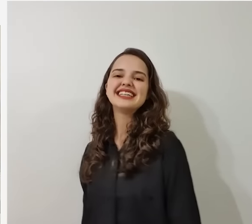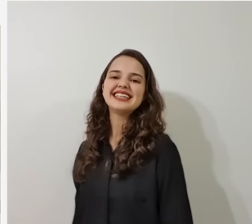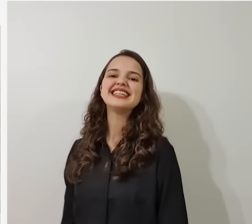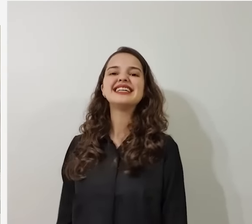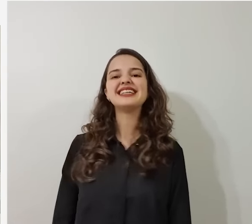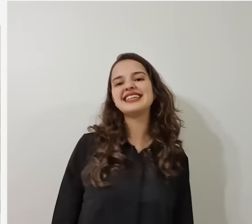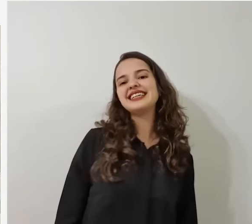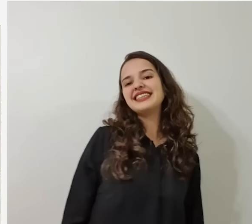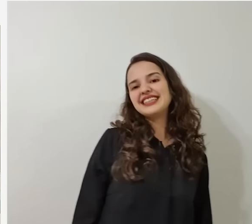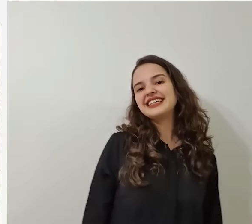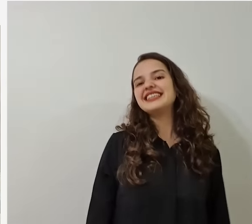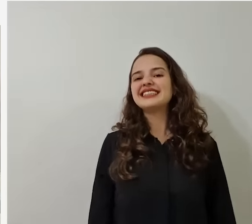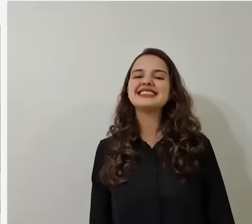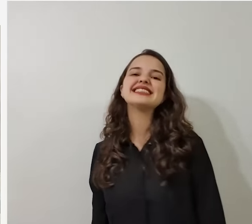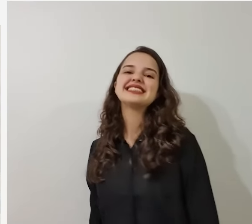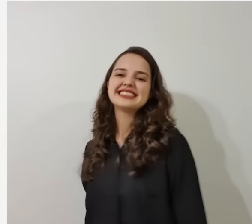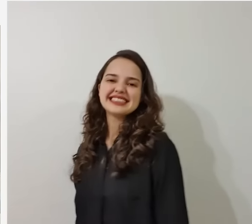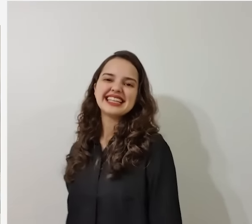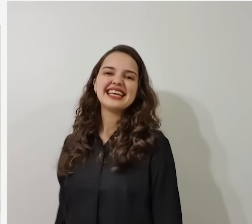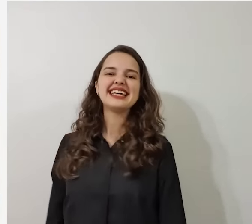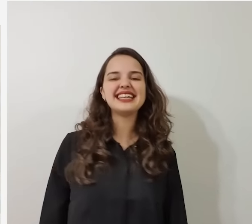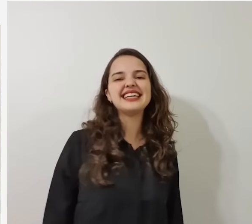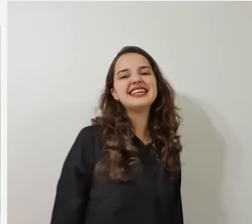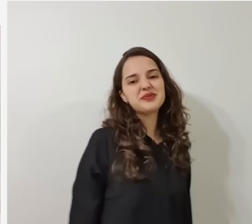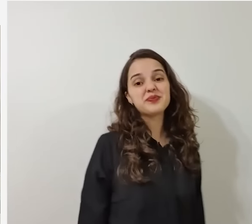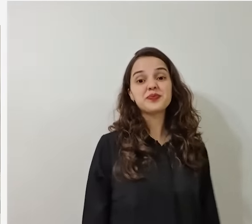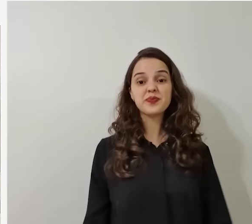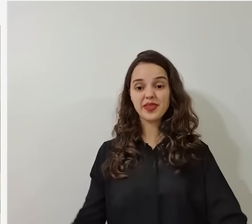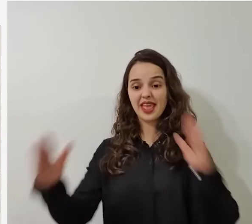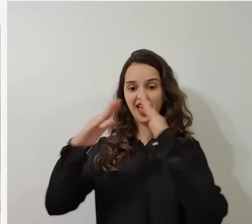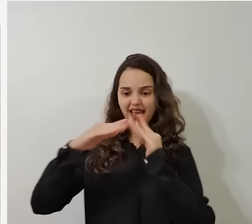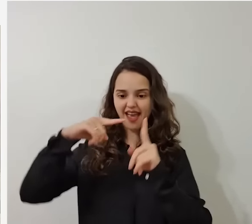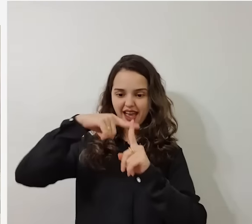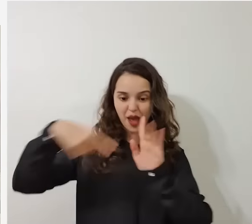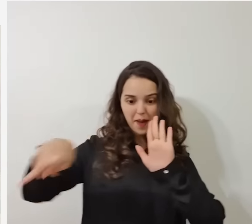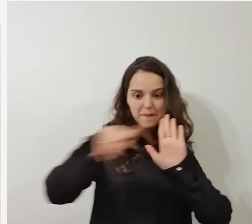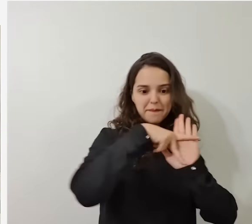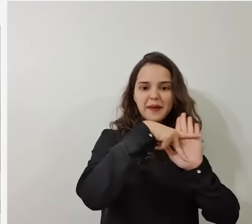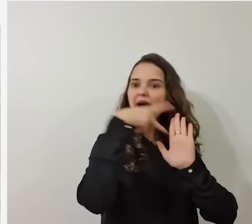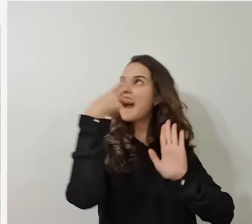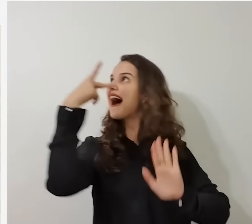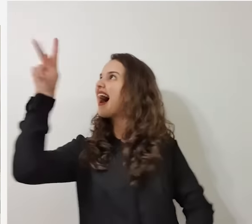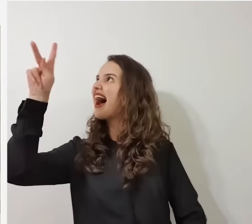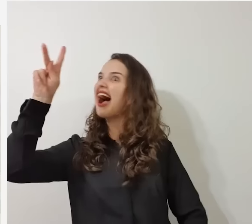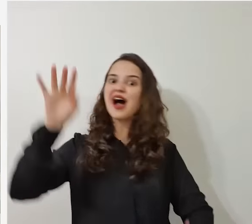Sua igreja.